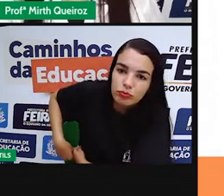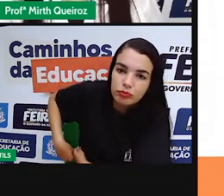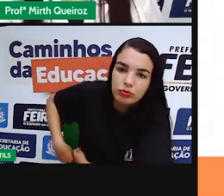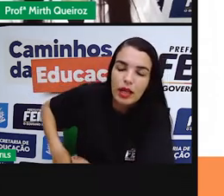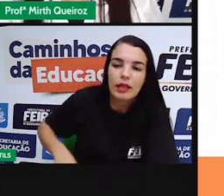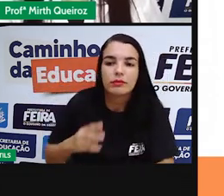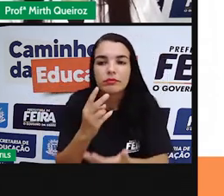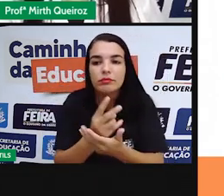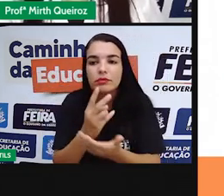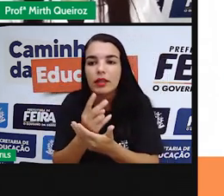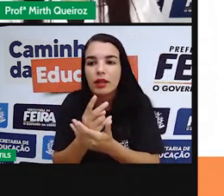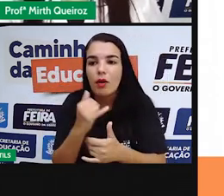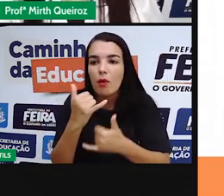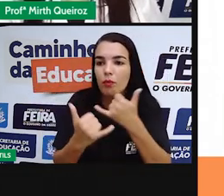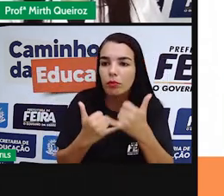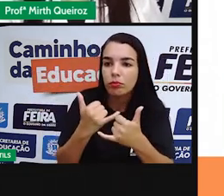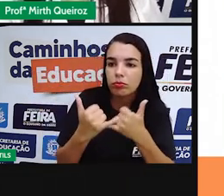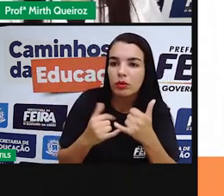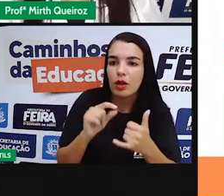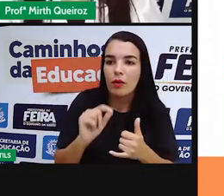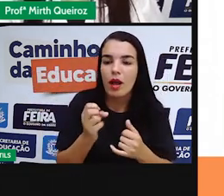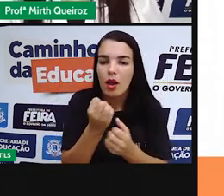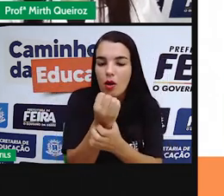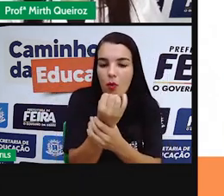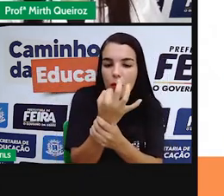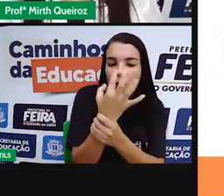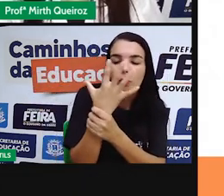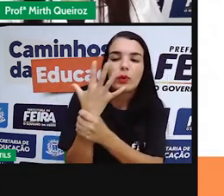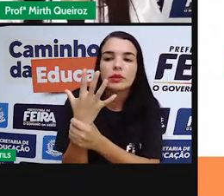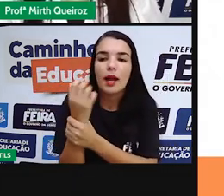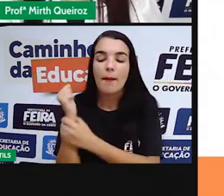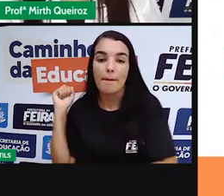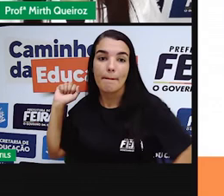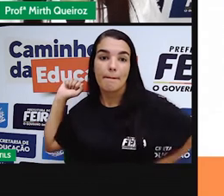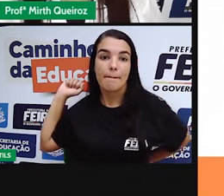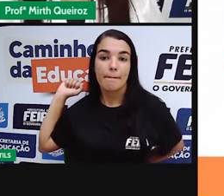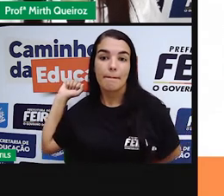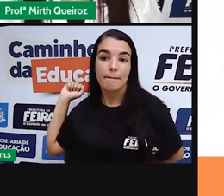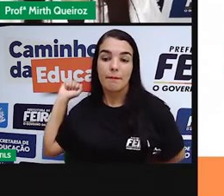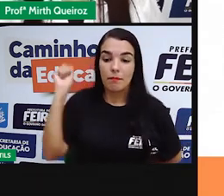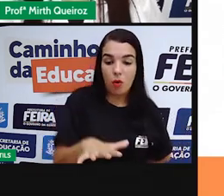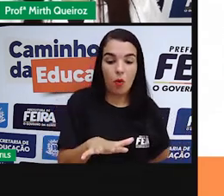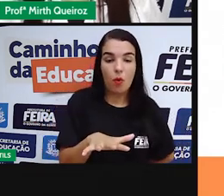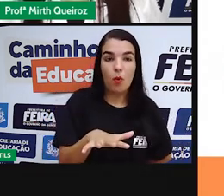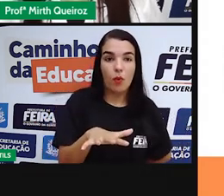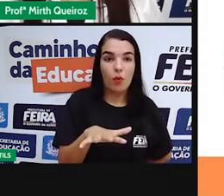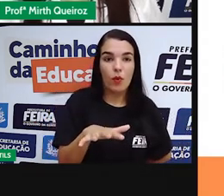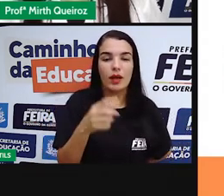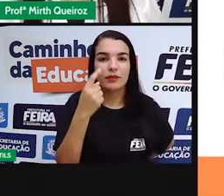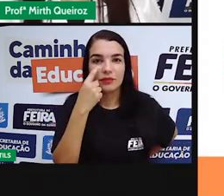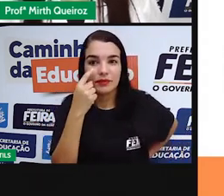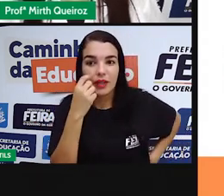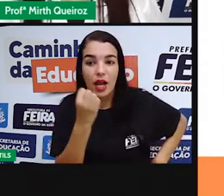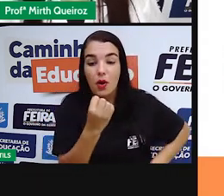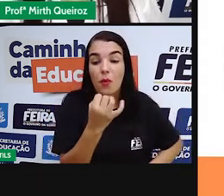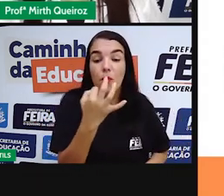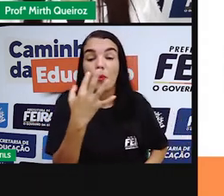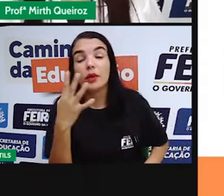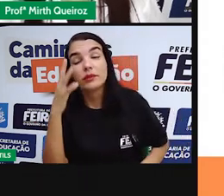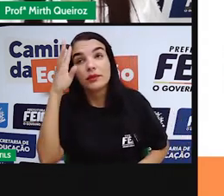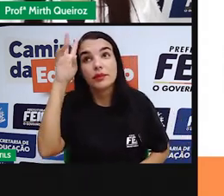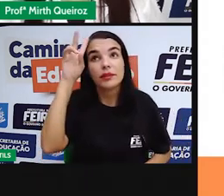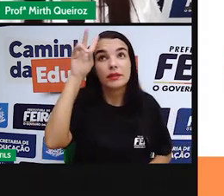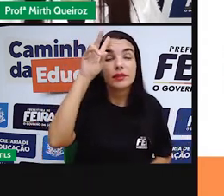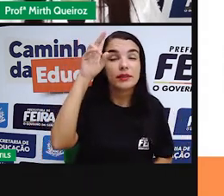a outra. Elas devem escolher uma quantidade de dedos e mostrar ao mesmo tempo em que tentam imaginar